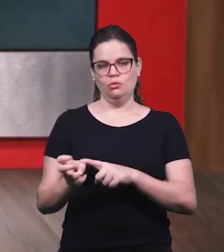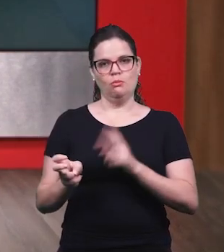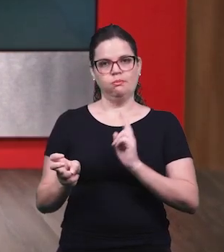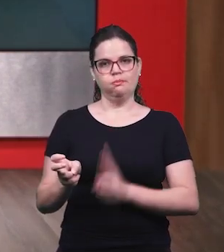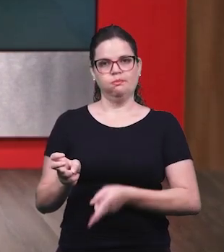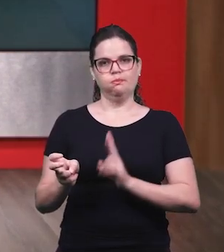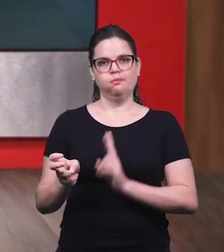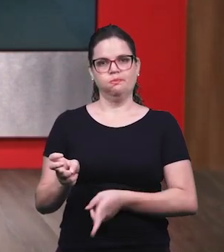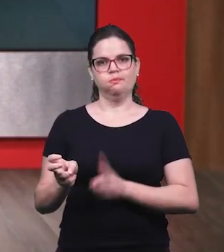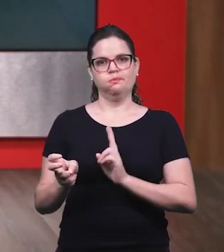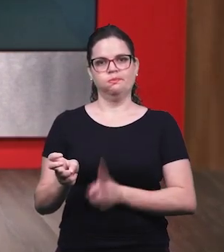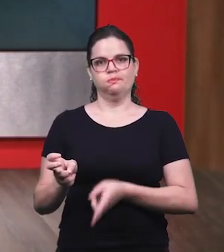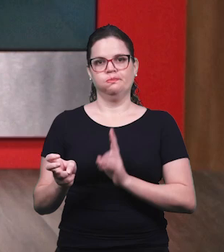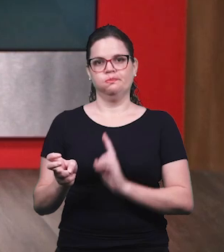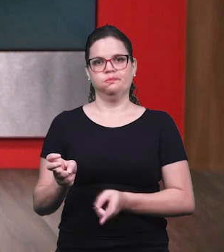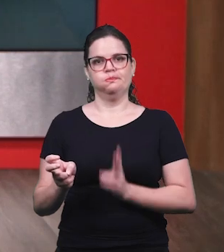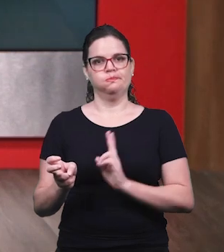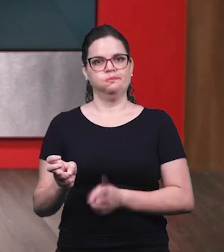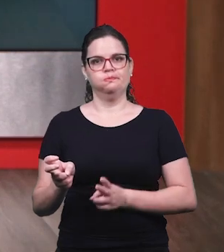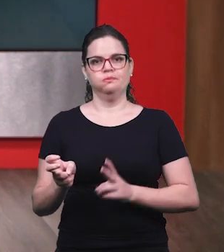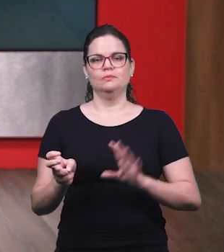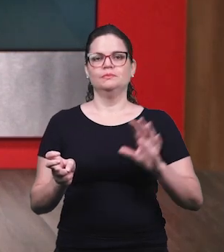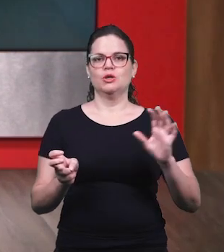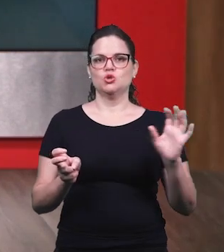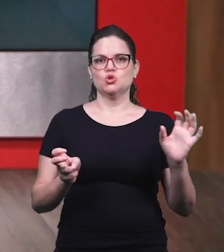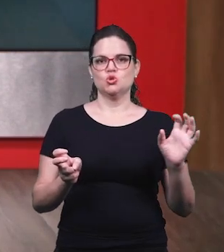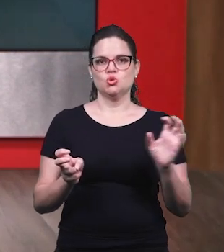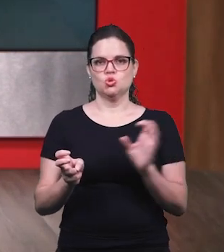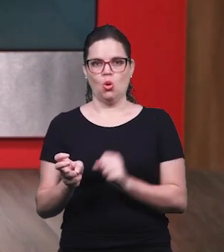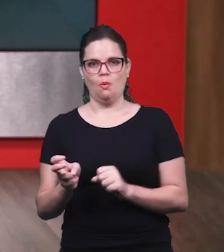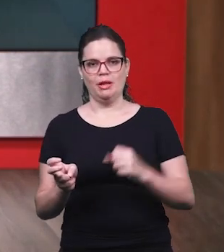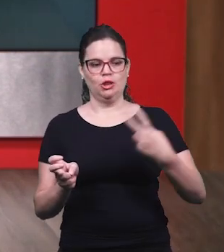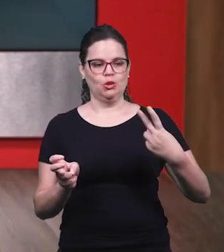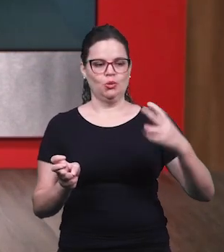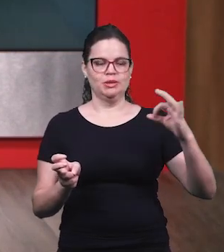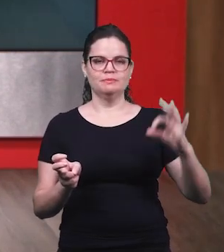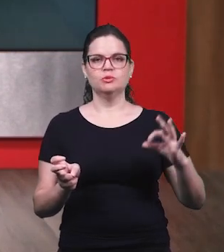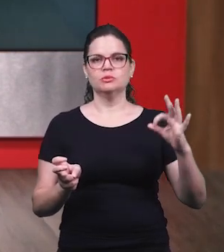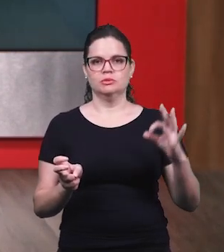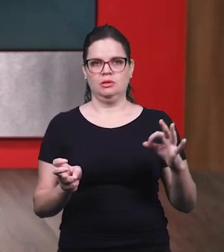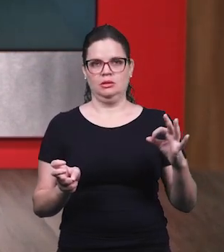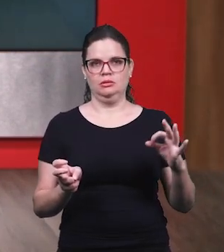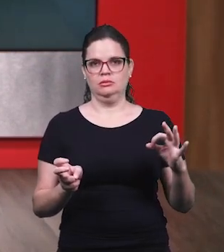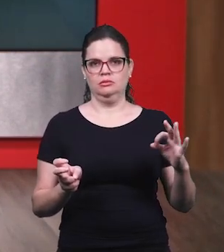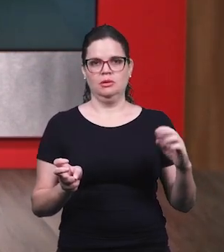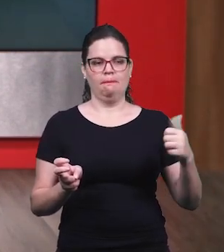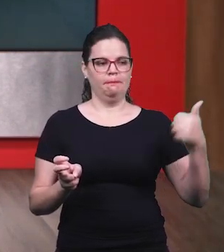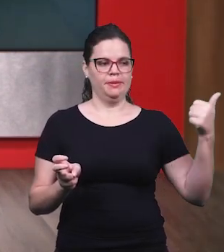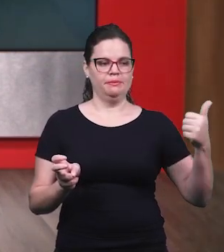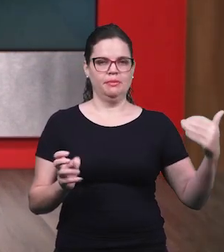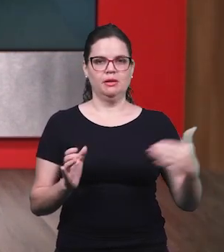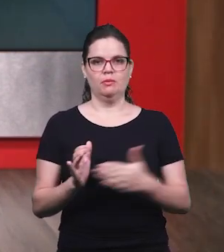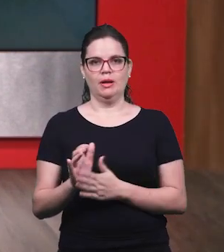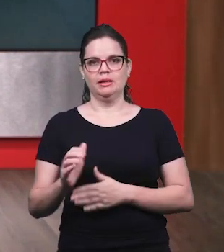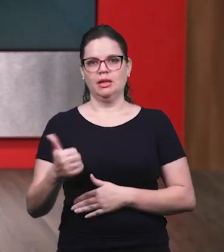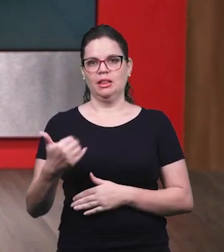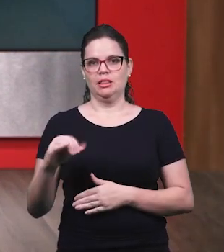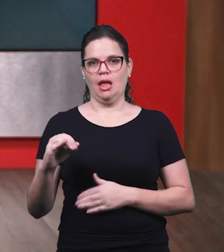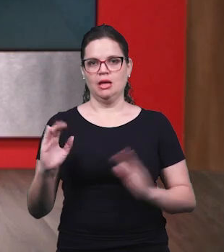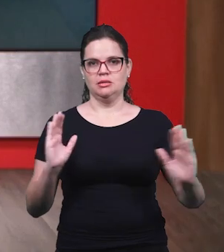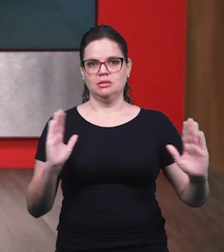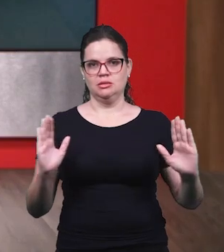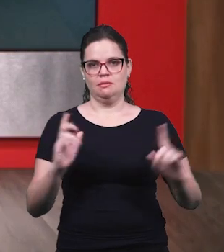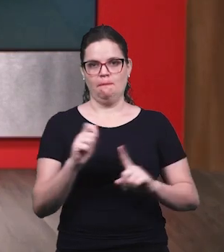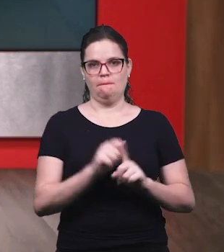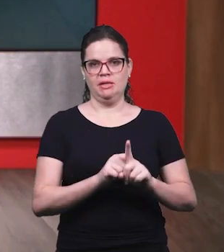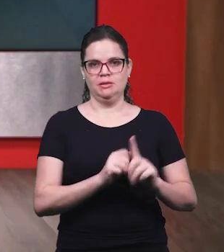cálculo, tanto no primeiro como no segundo, até o último mês do período total que você